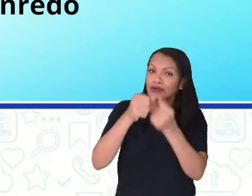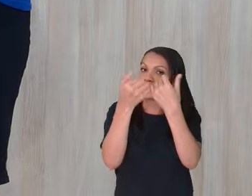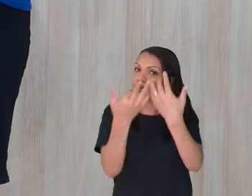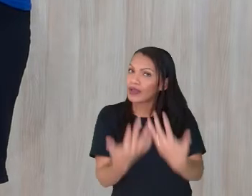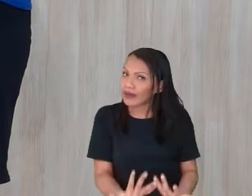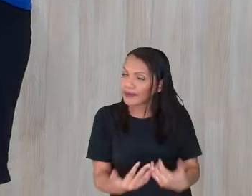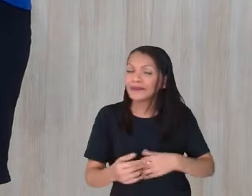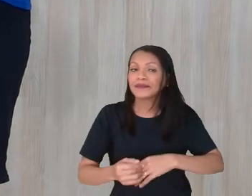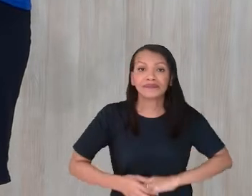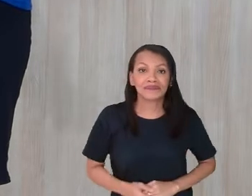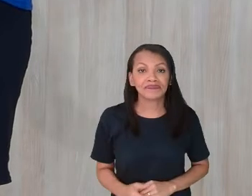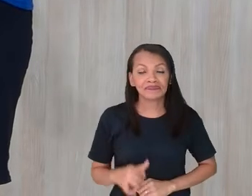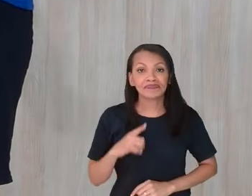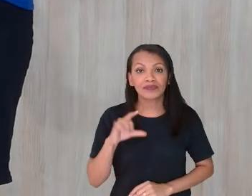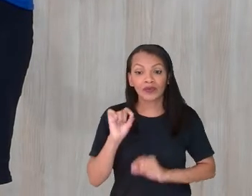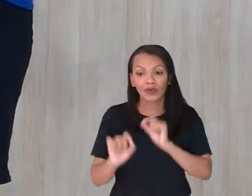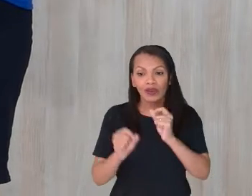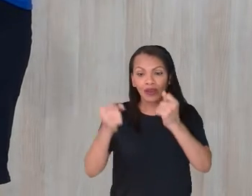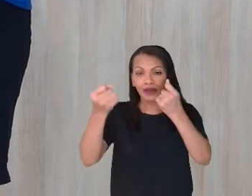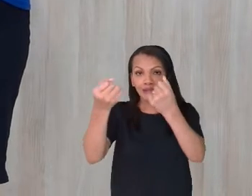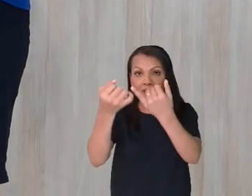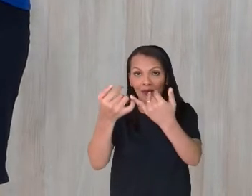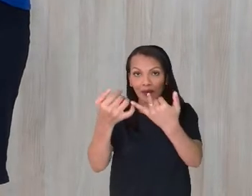São narrativas,